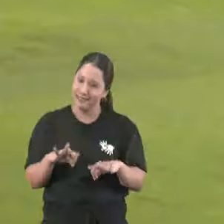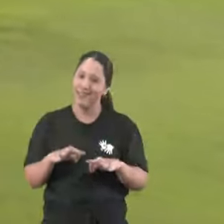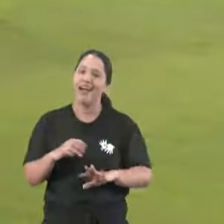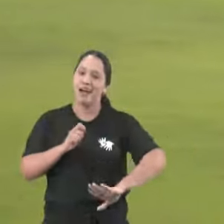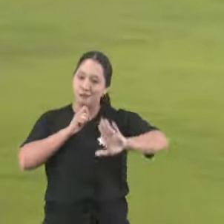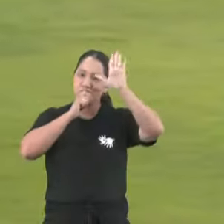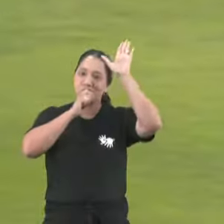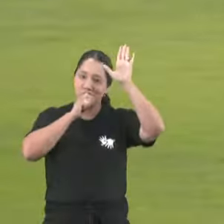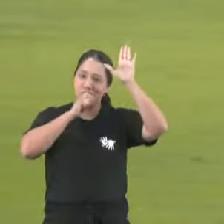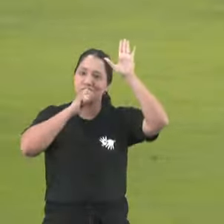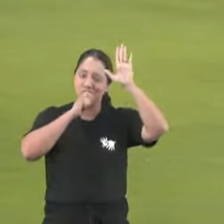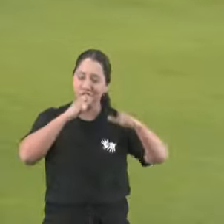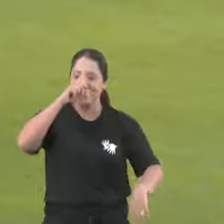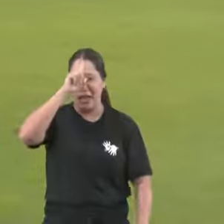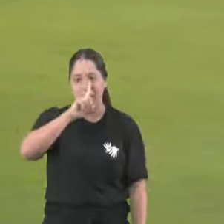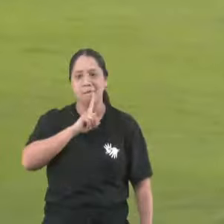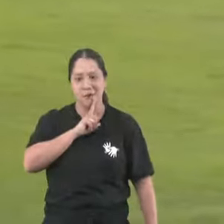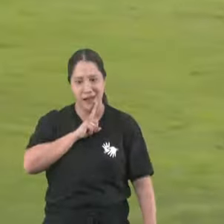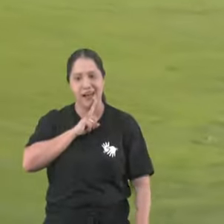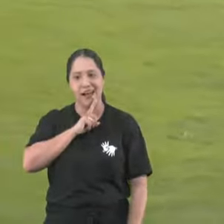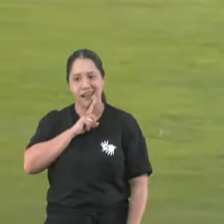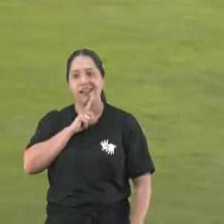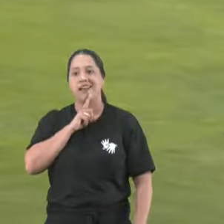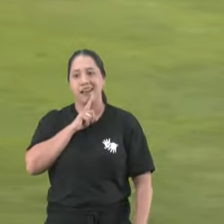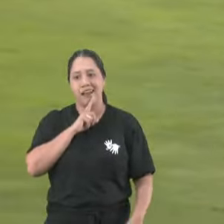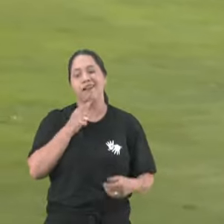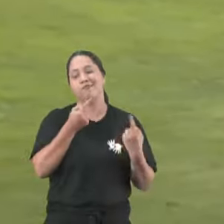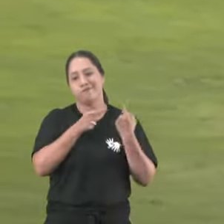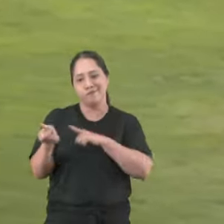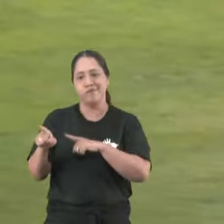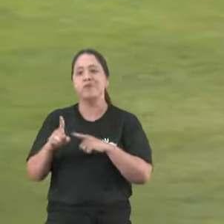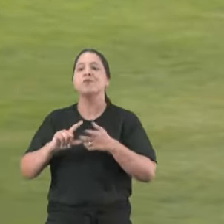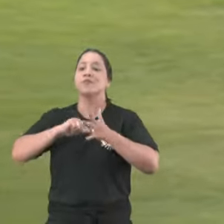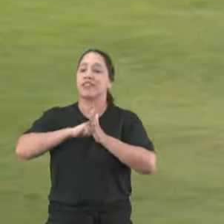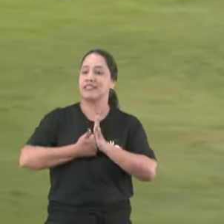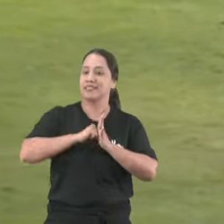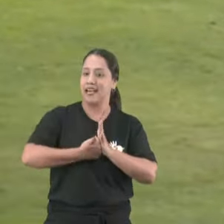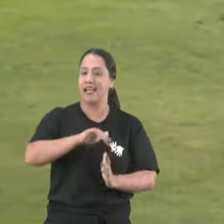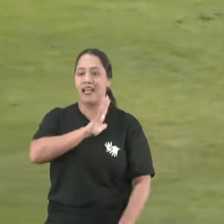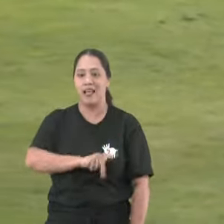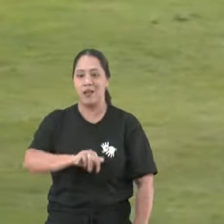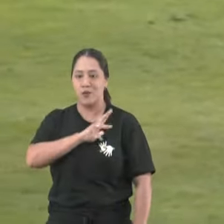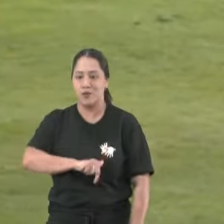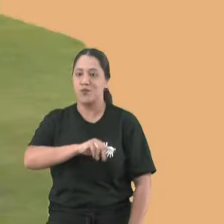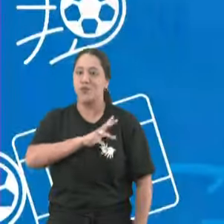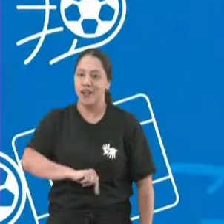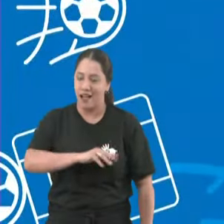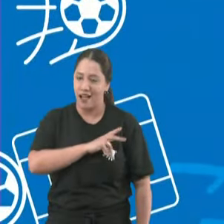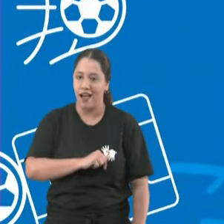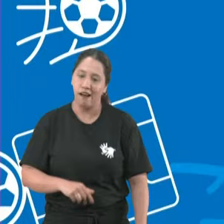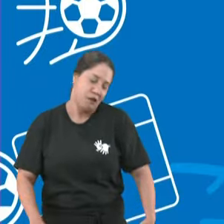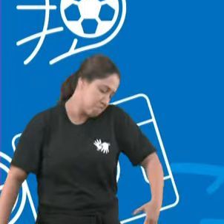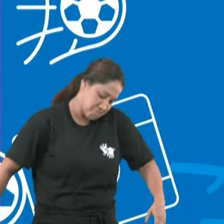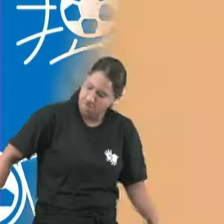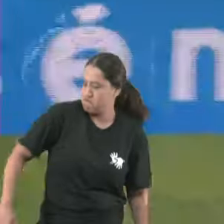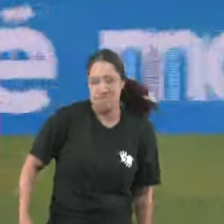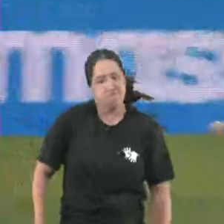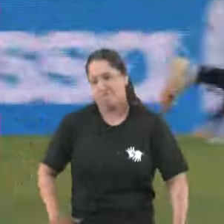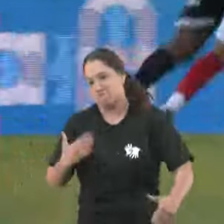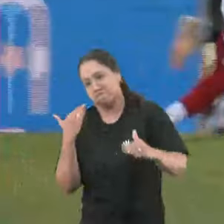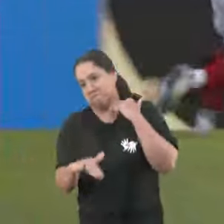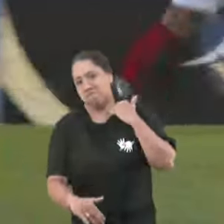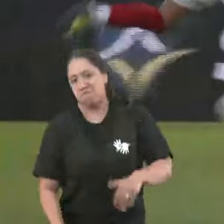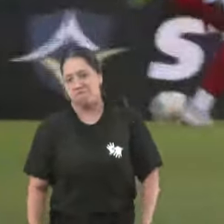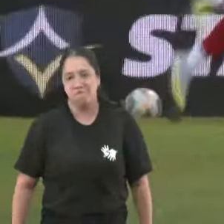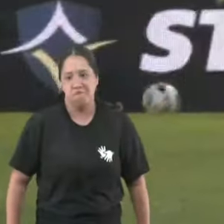o primeiro cartão amarelo do jogo contra o Simon, zagueiro da 4 do Galo. Ele sai balançando a cabeça, não concorda,